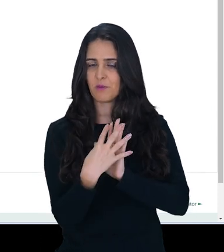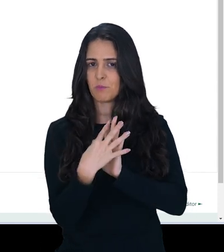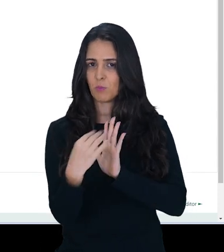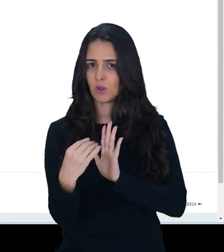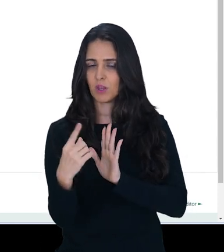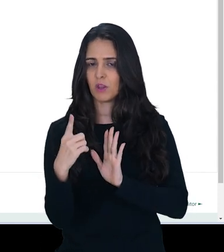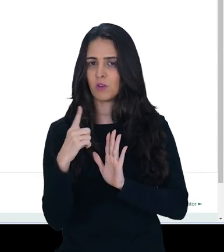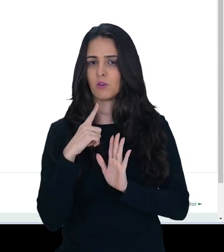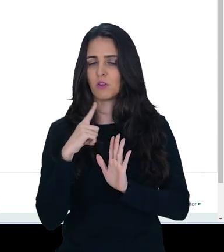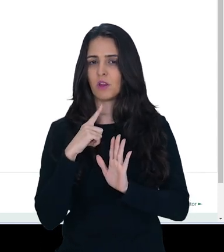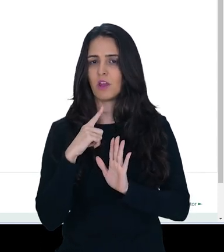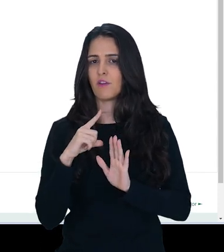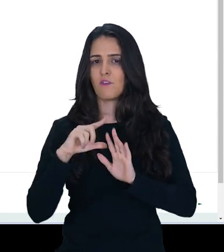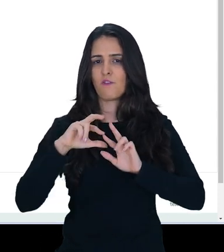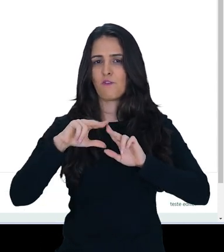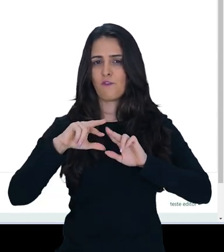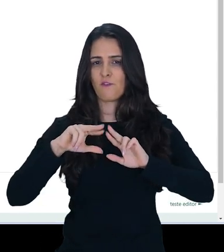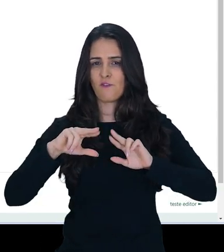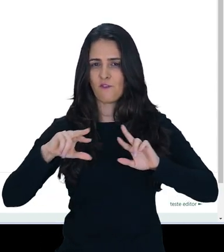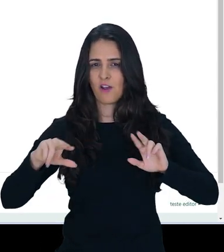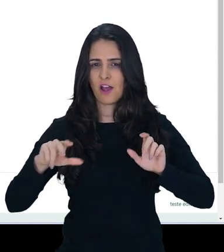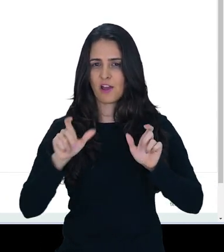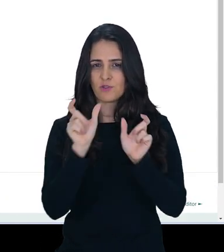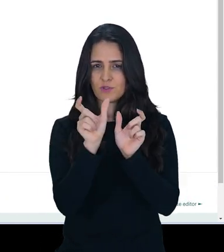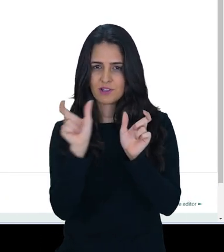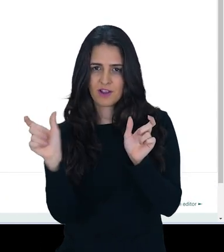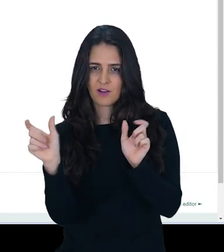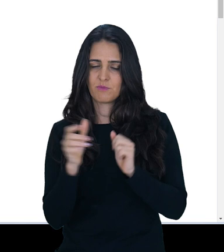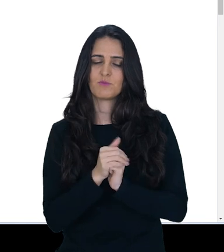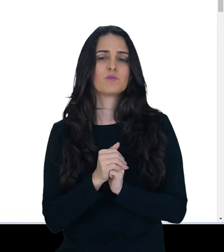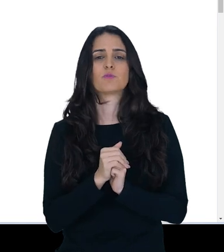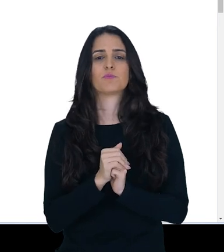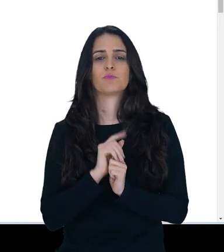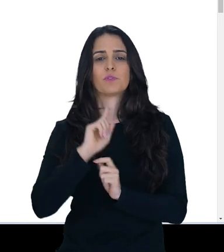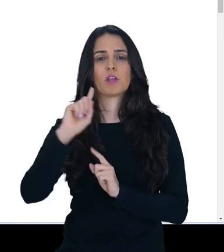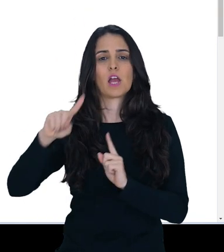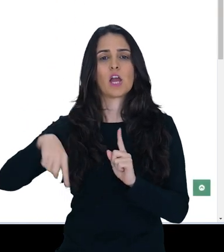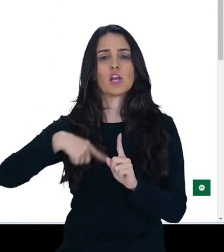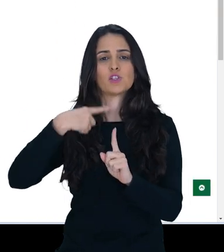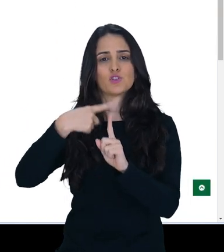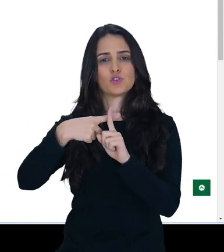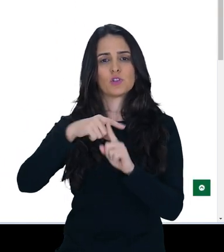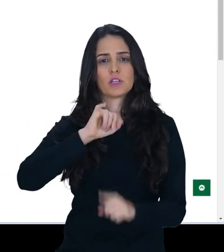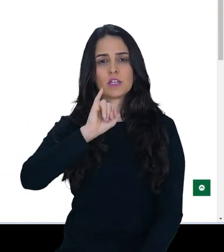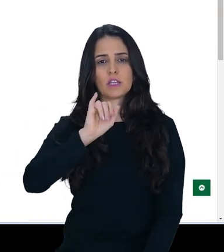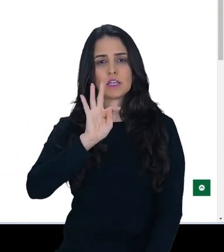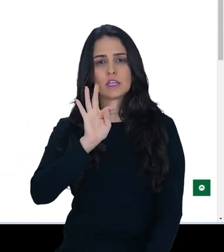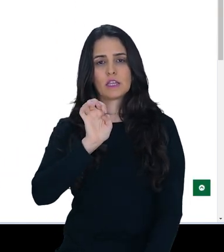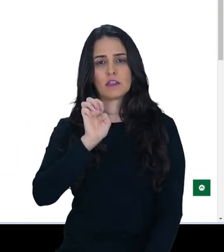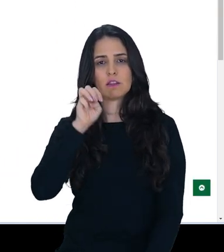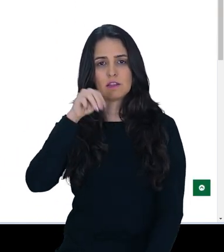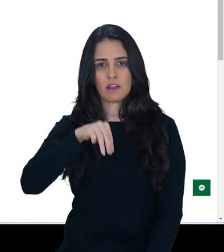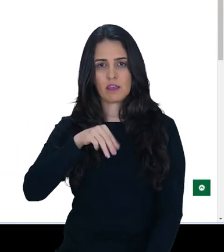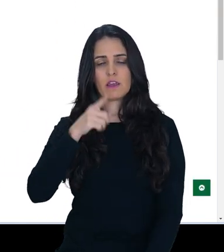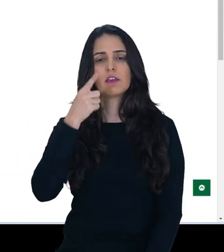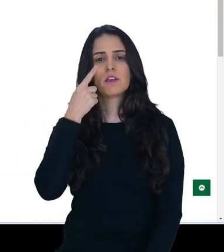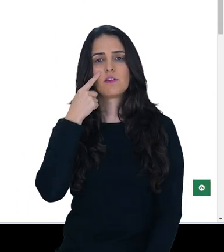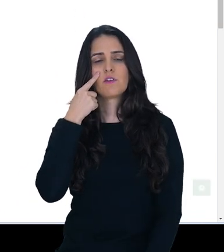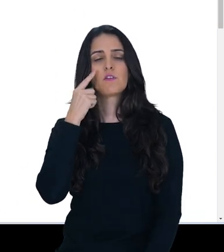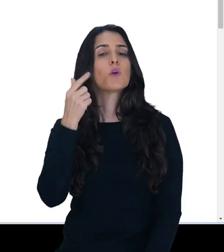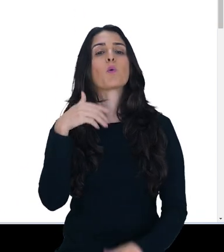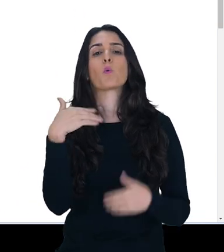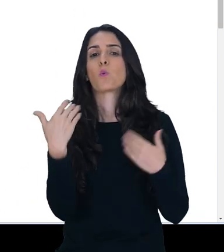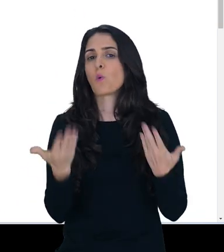com vários Campos e primeiramente eu vou em adicionar item para você visualizar quais foram